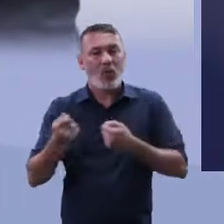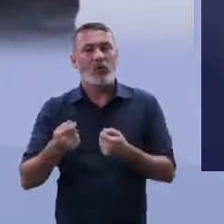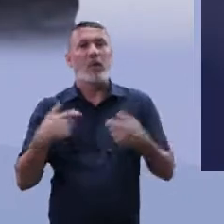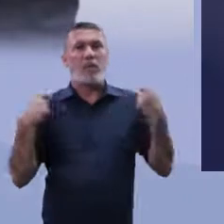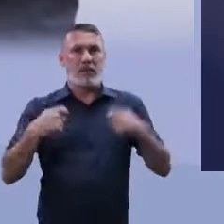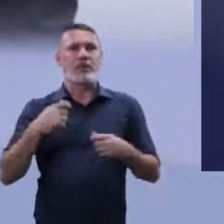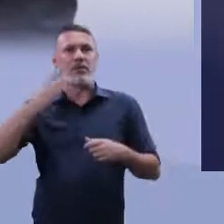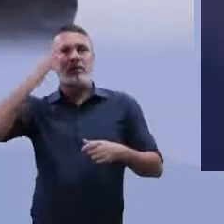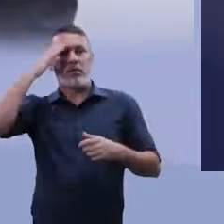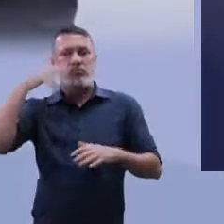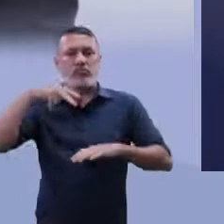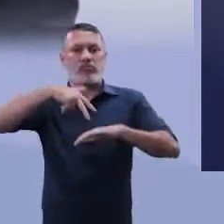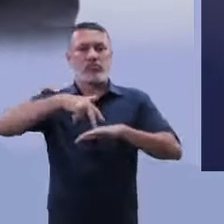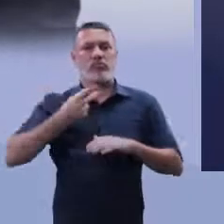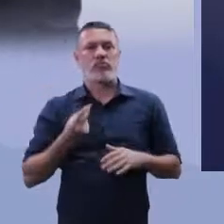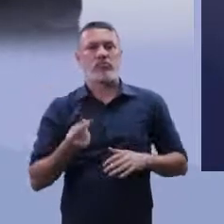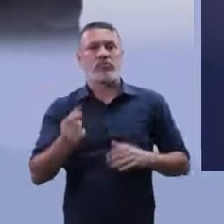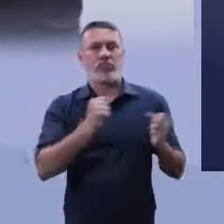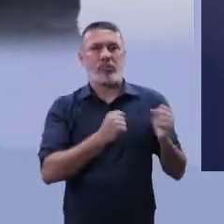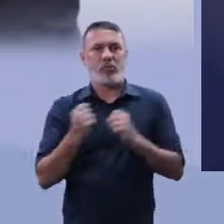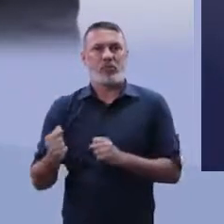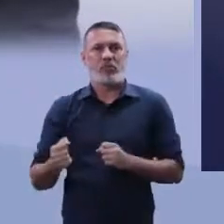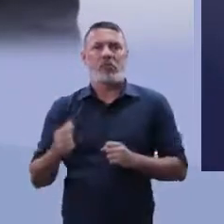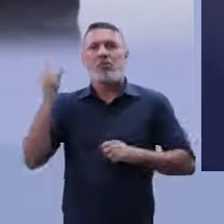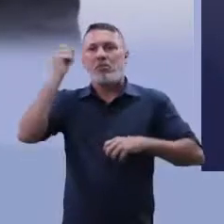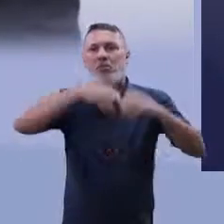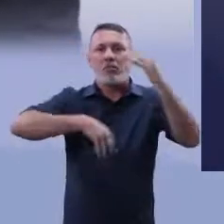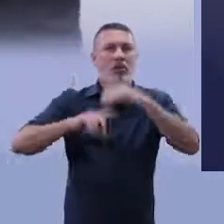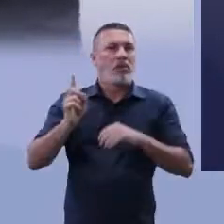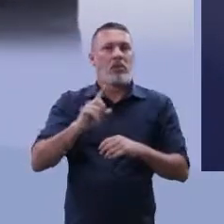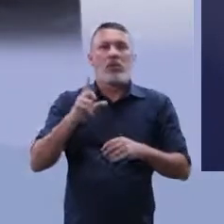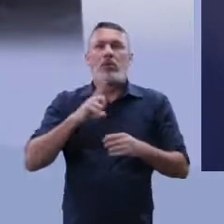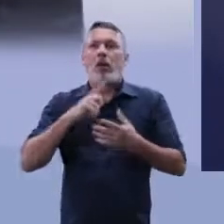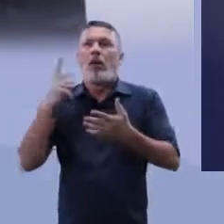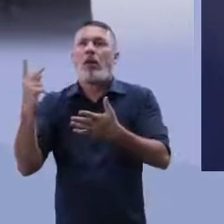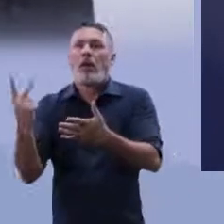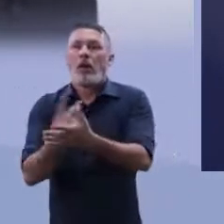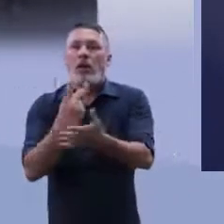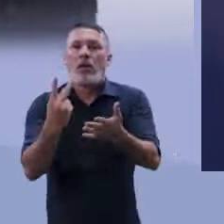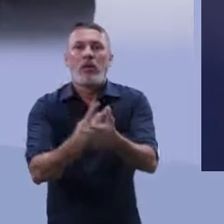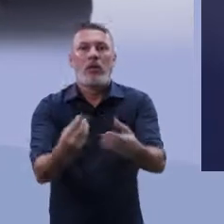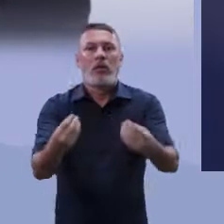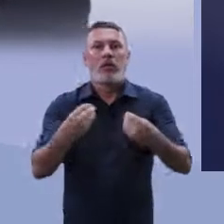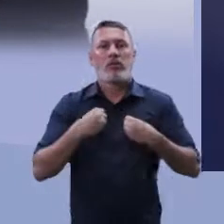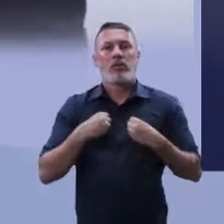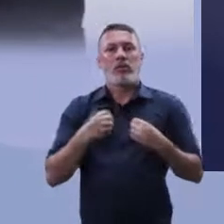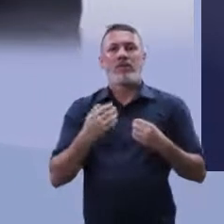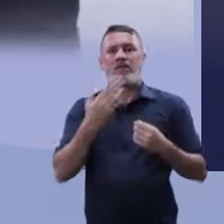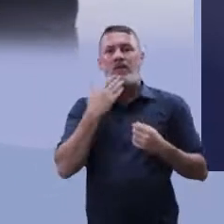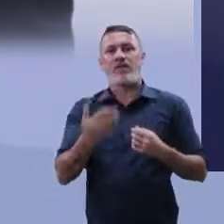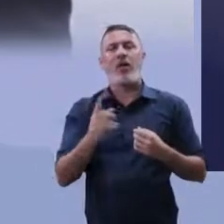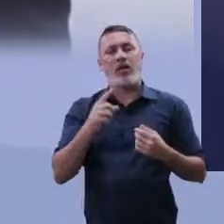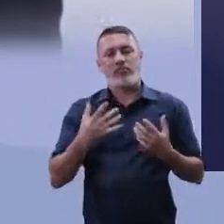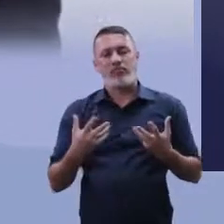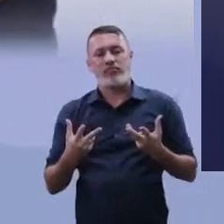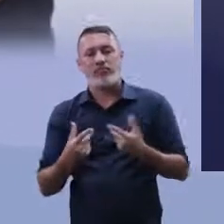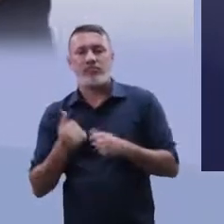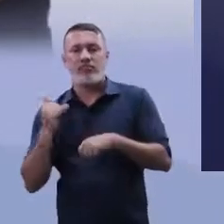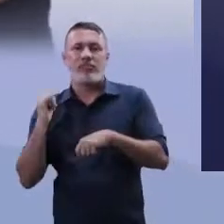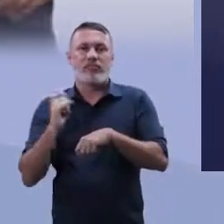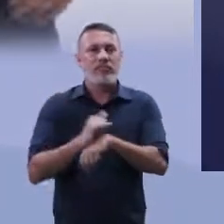determinado príncipe, governador, ele tem que ter para se manter no poder e usar os acontecimentos ao seu